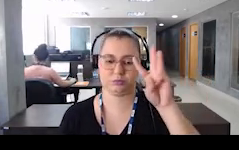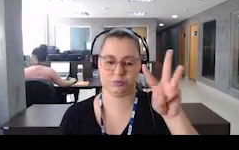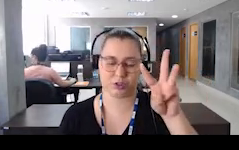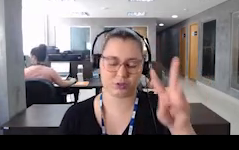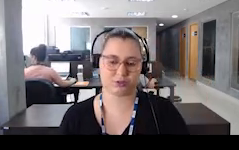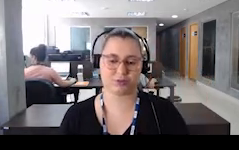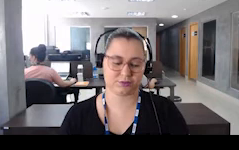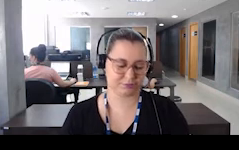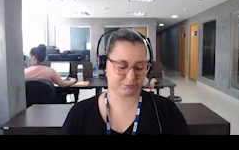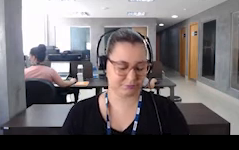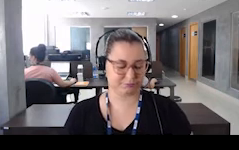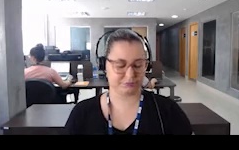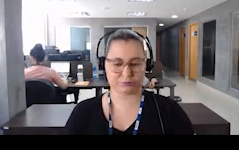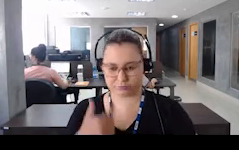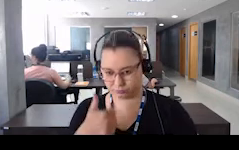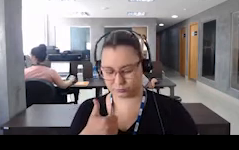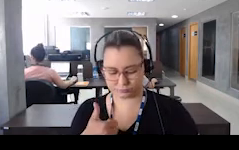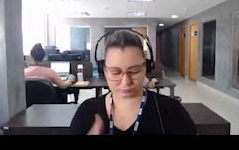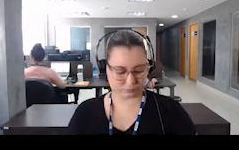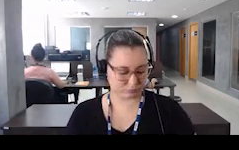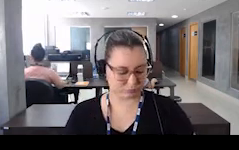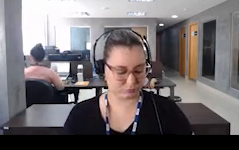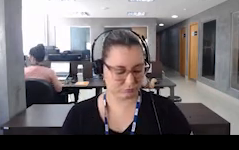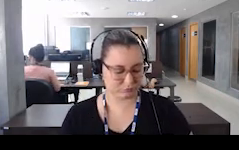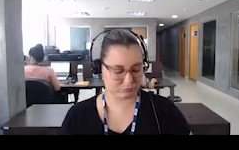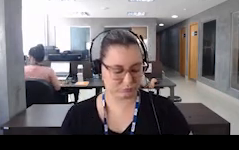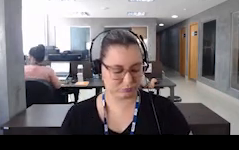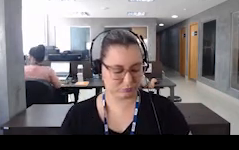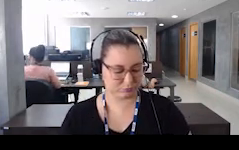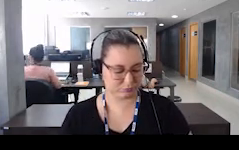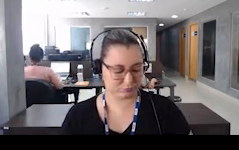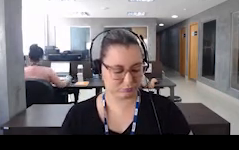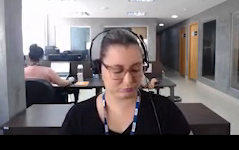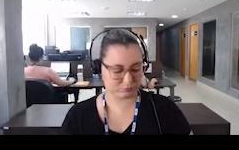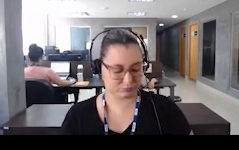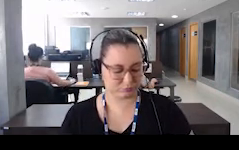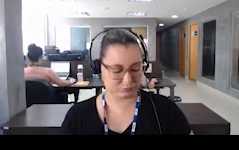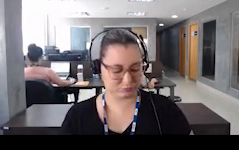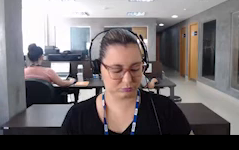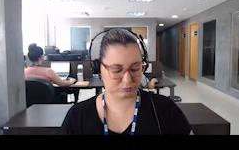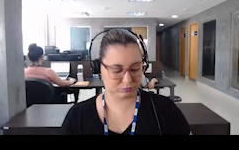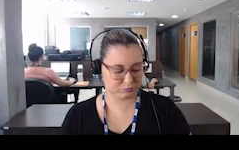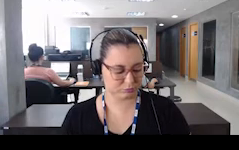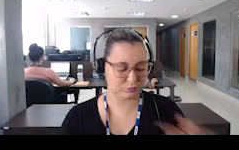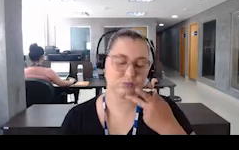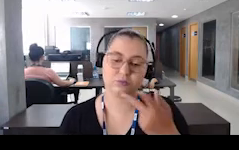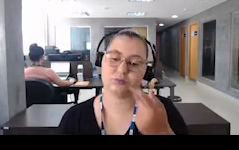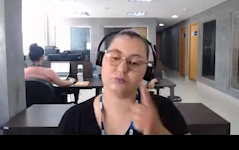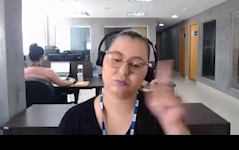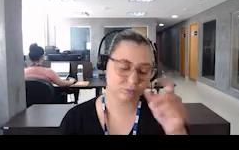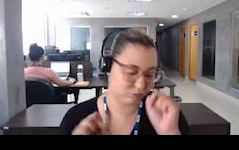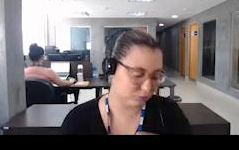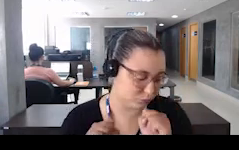2.500 watts de potência. Tudo bem? Né? Com essa potência aqui, ó, ele está falando aqui que